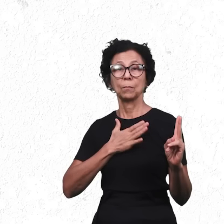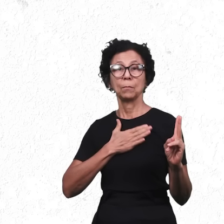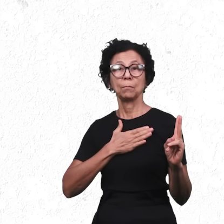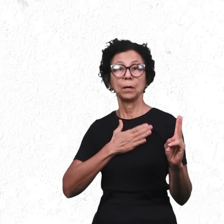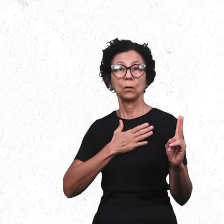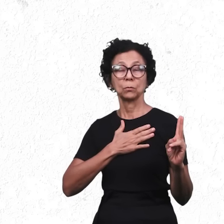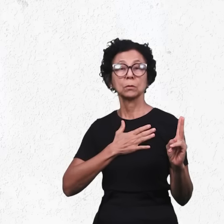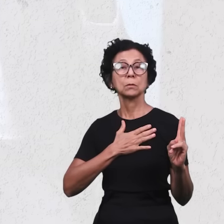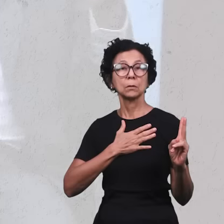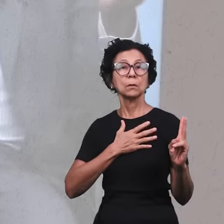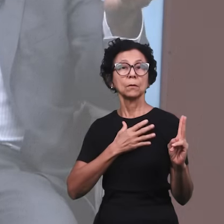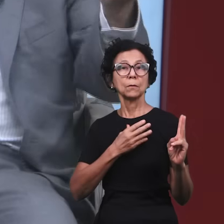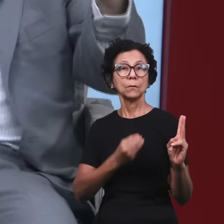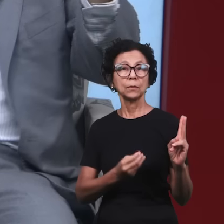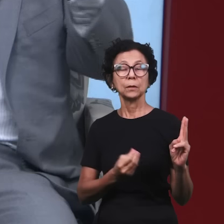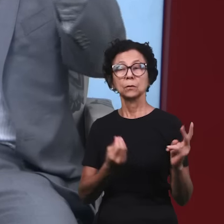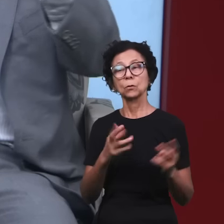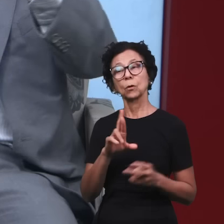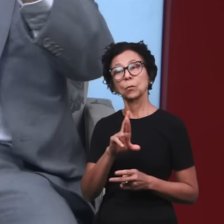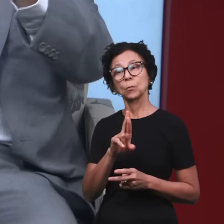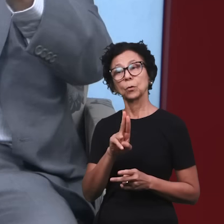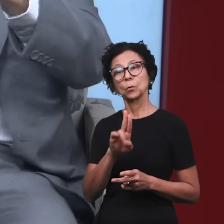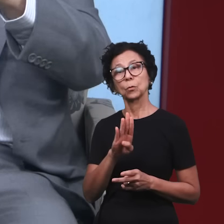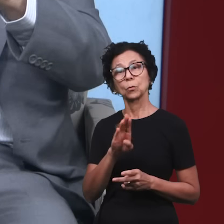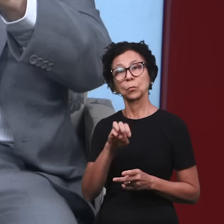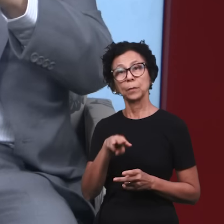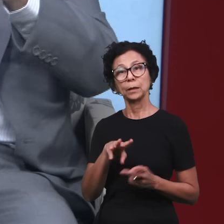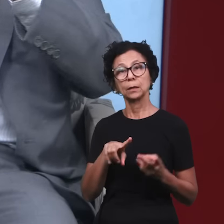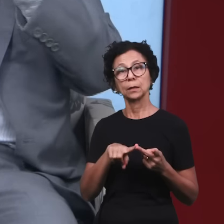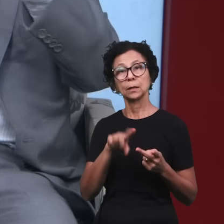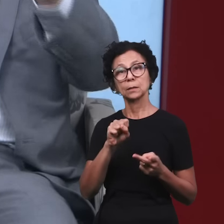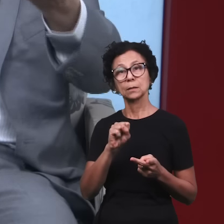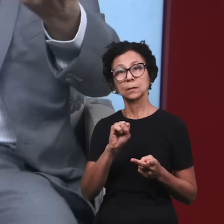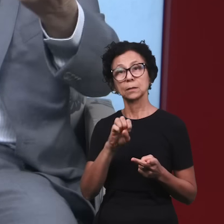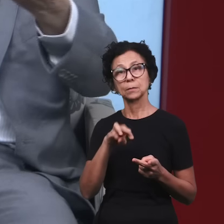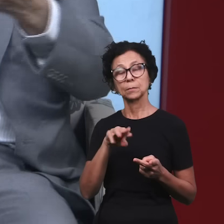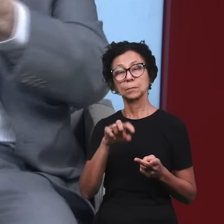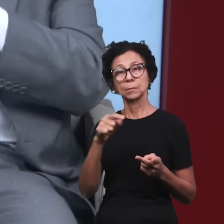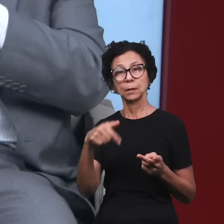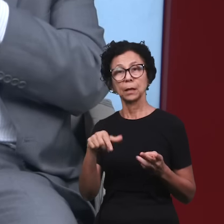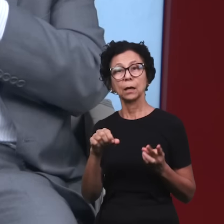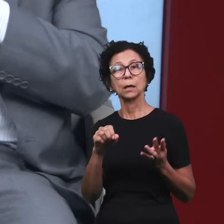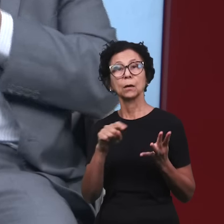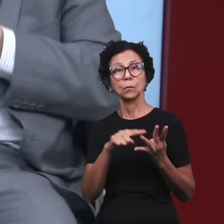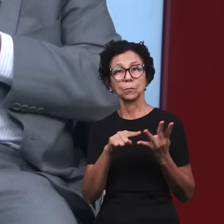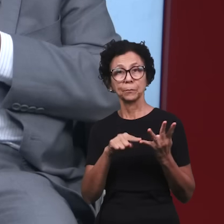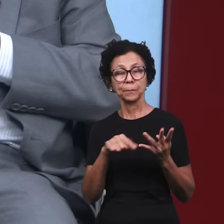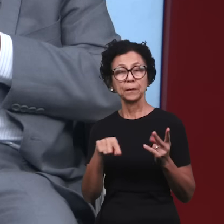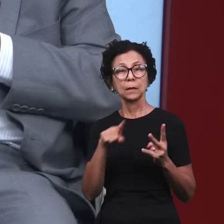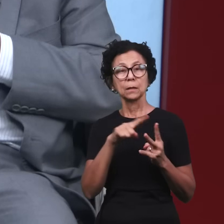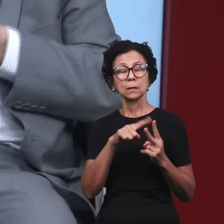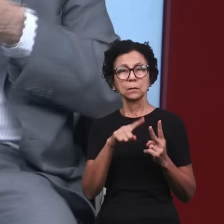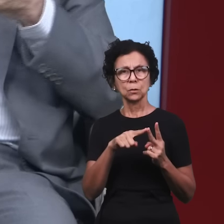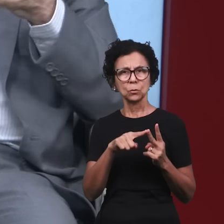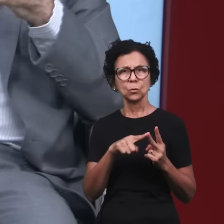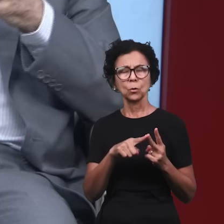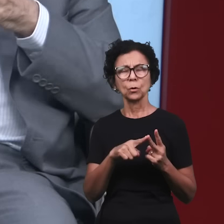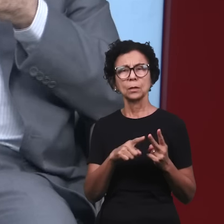Simeão. Os primogênitos espirituais trocados pelos primogênitos naturais.